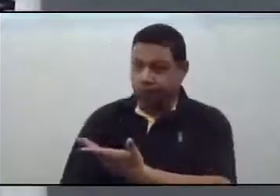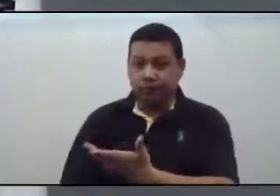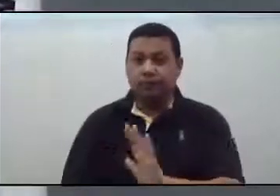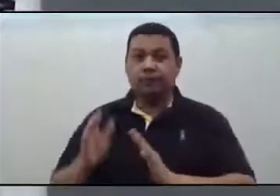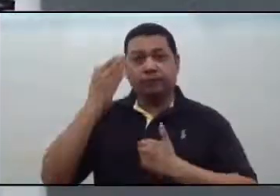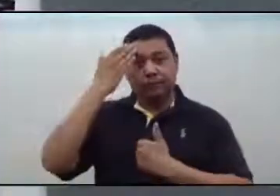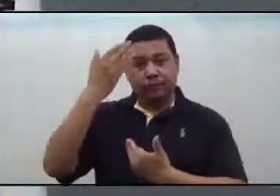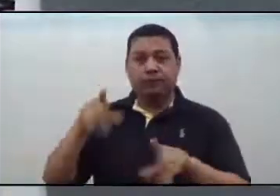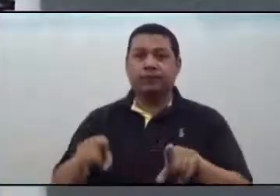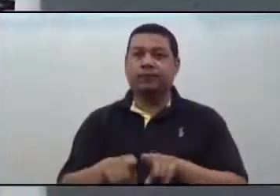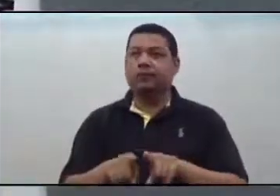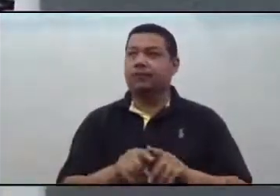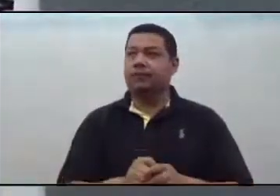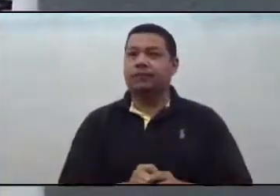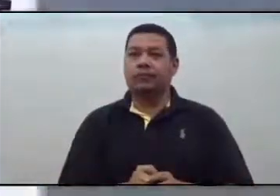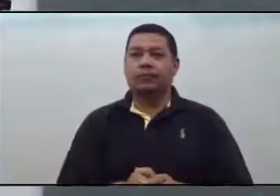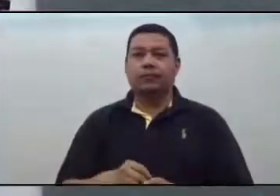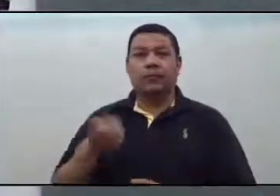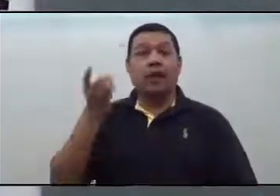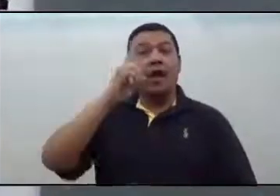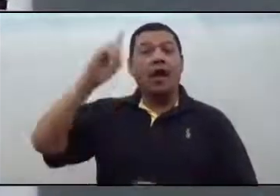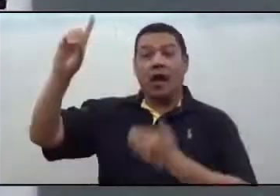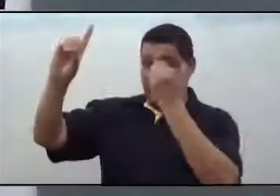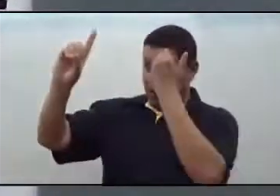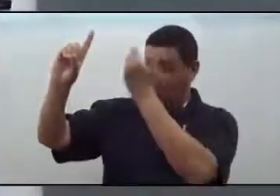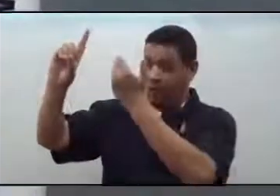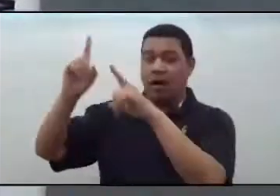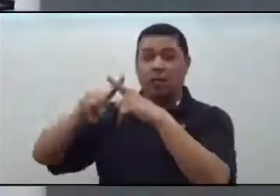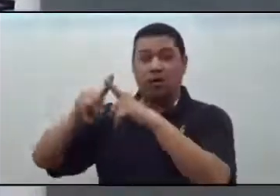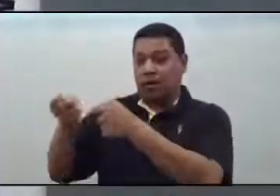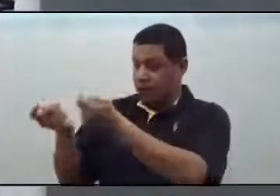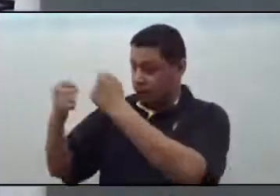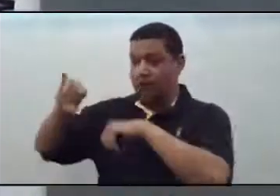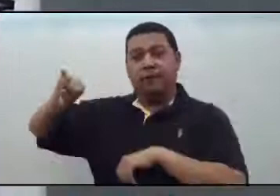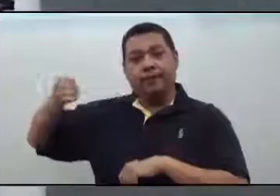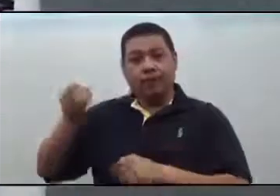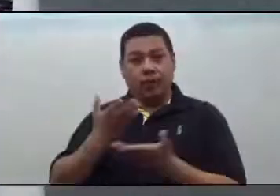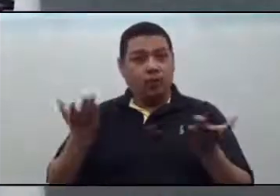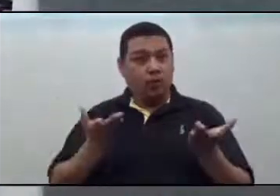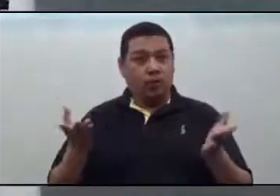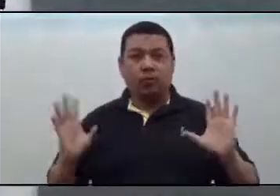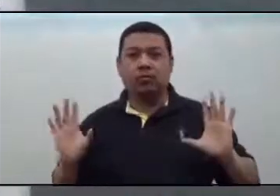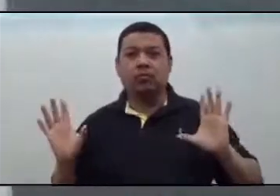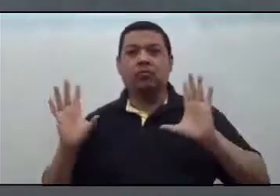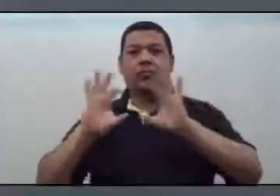aqui a Deus pela oportunidade de estarmos reunidos